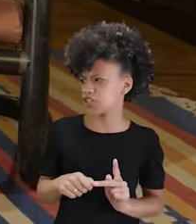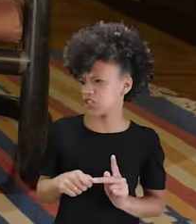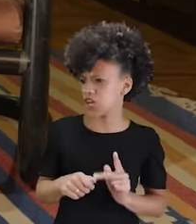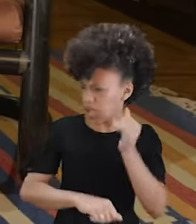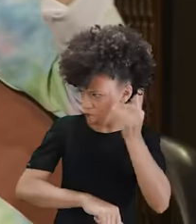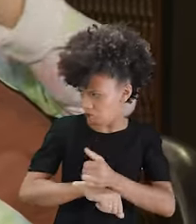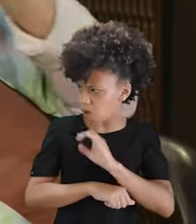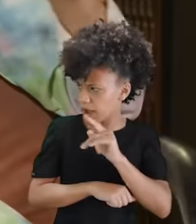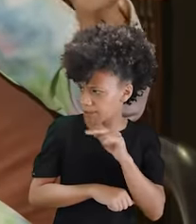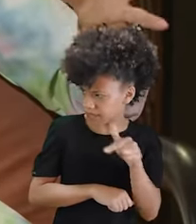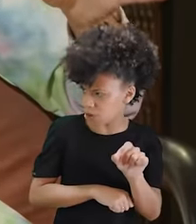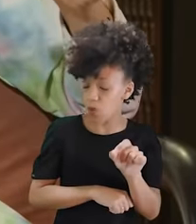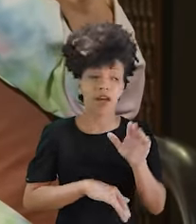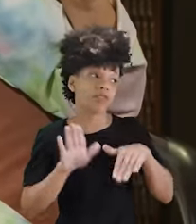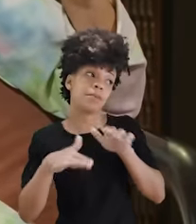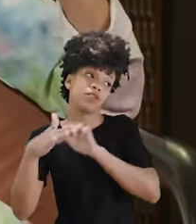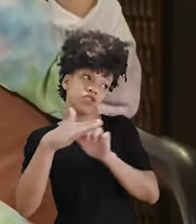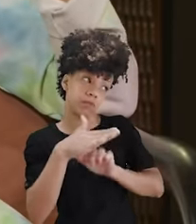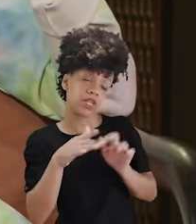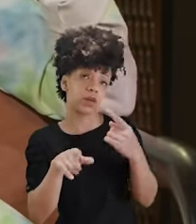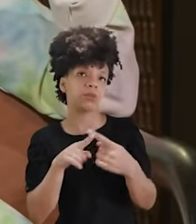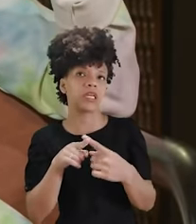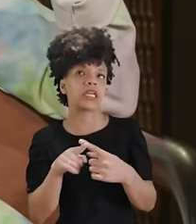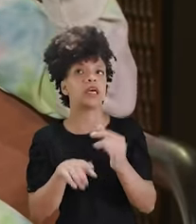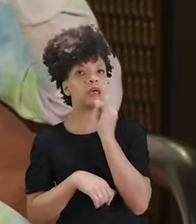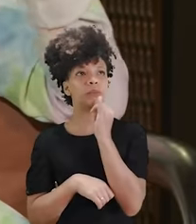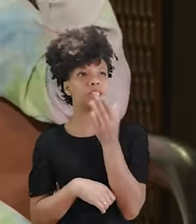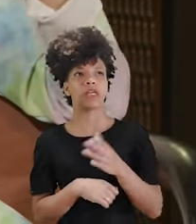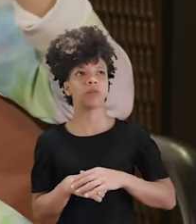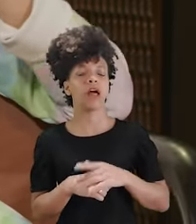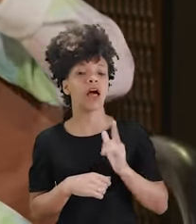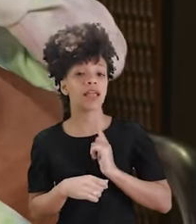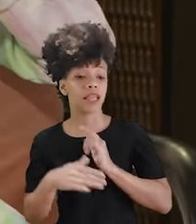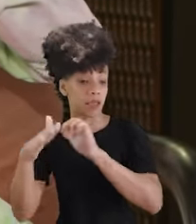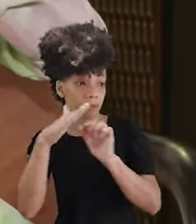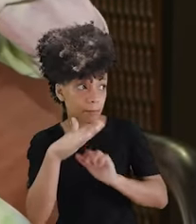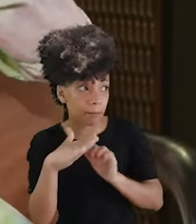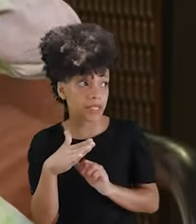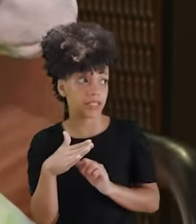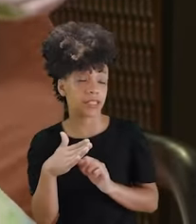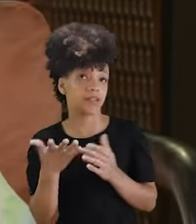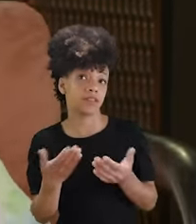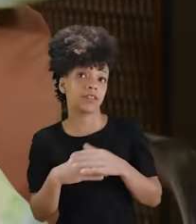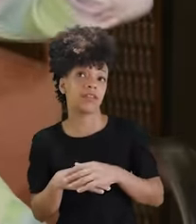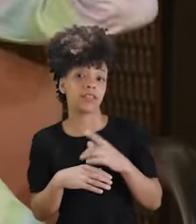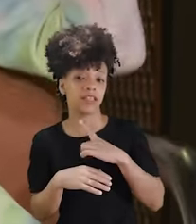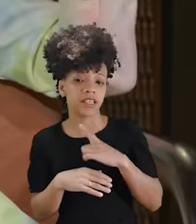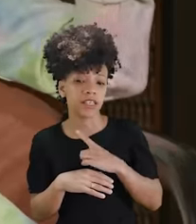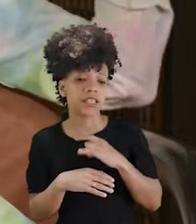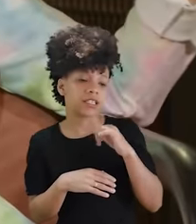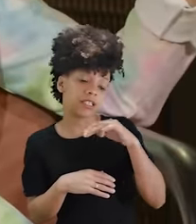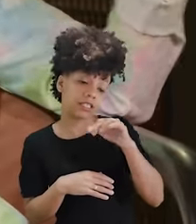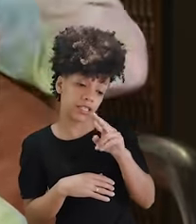é o capitão depende de cada empresa Porque existe em por exemplo existem empresas onde tem que